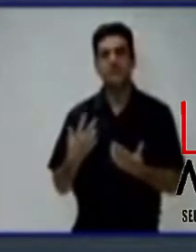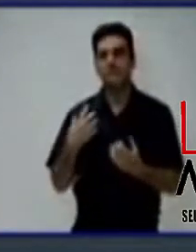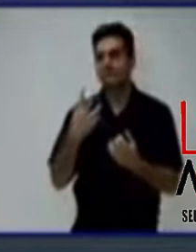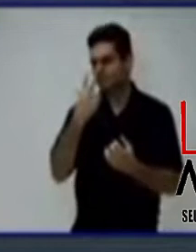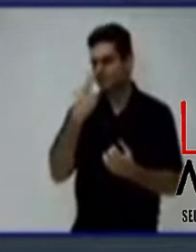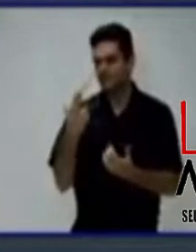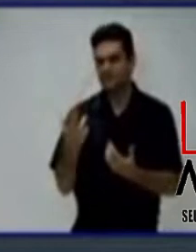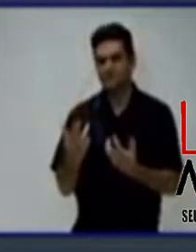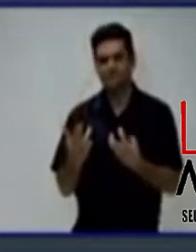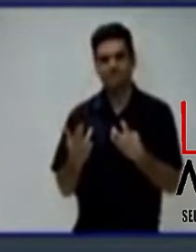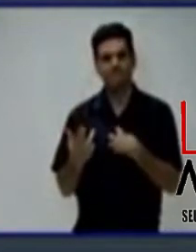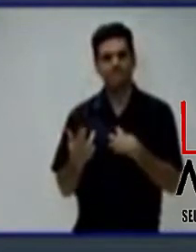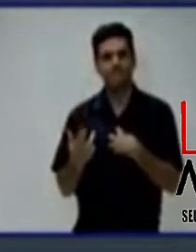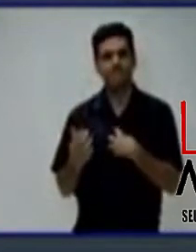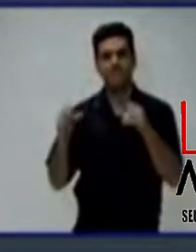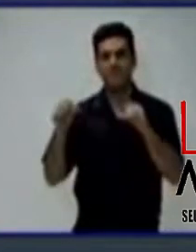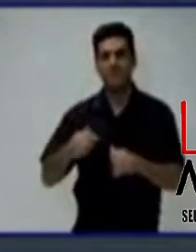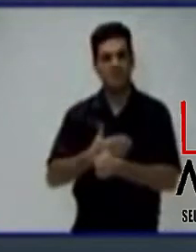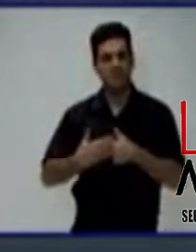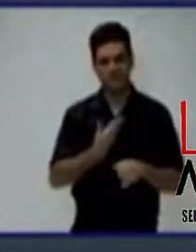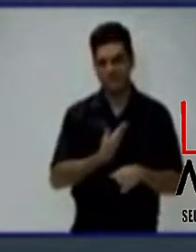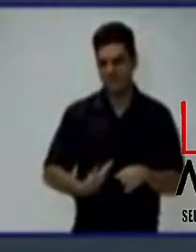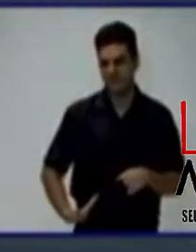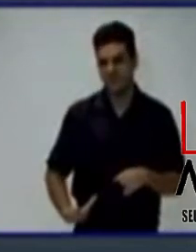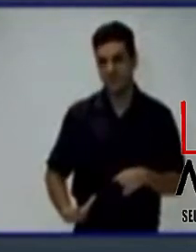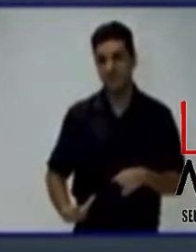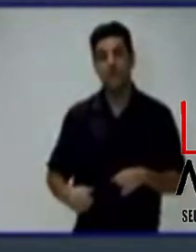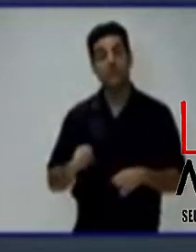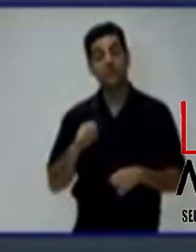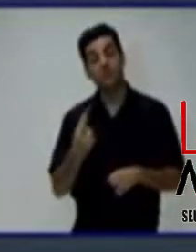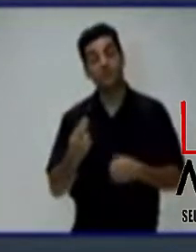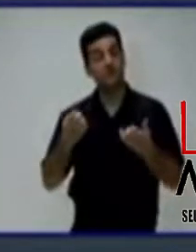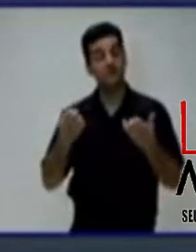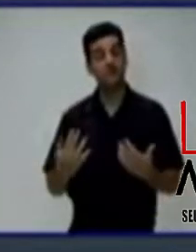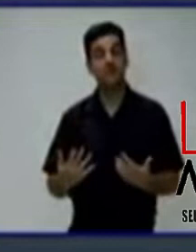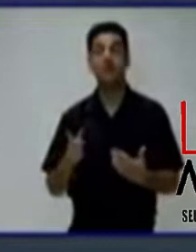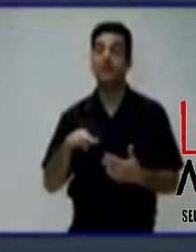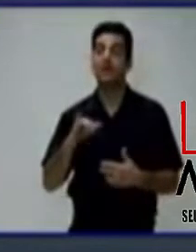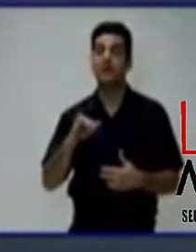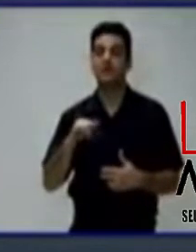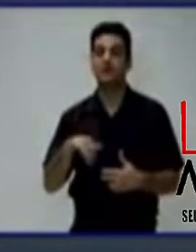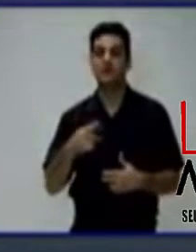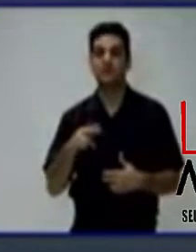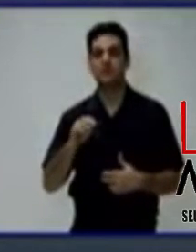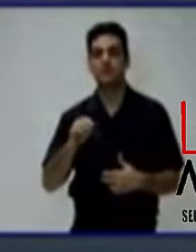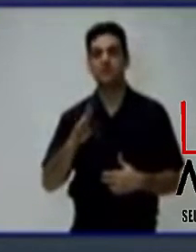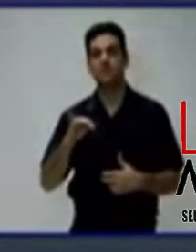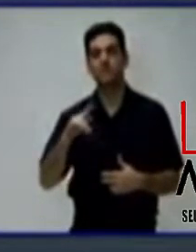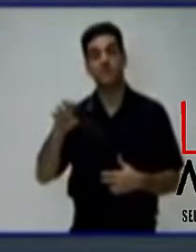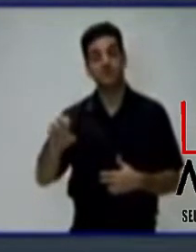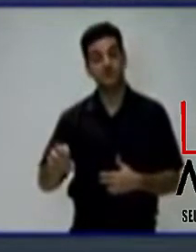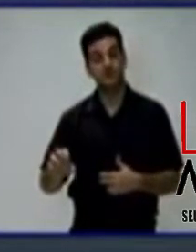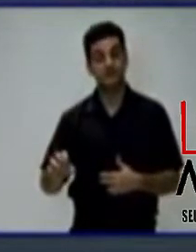maculem a moralidade administrativa ou que revelem improbidade. E, portanto,